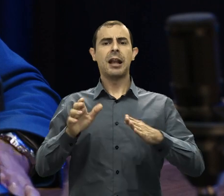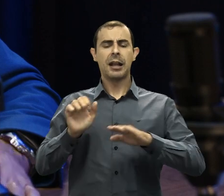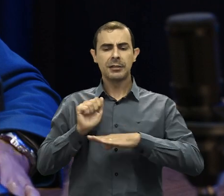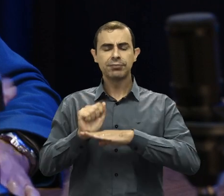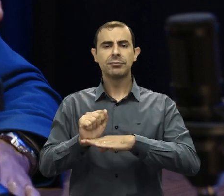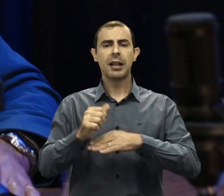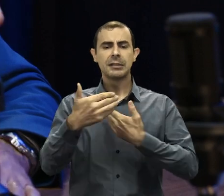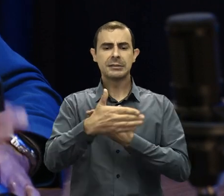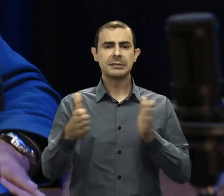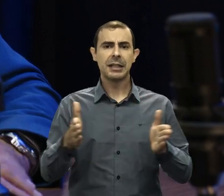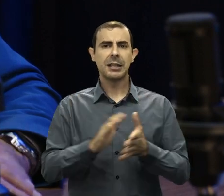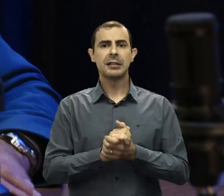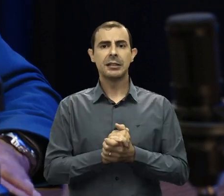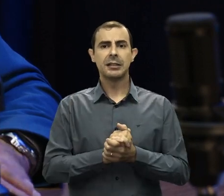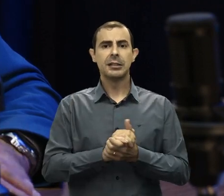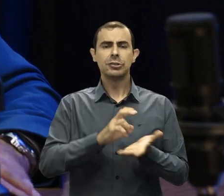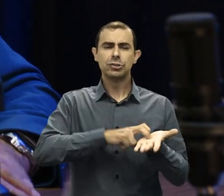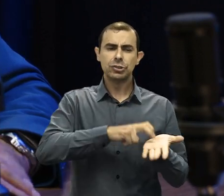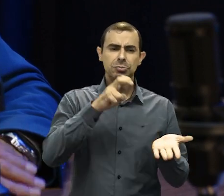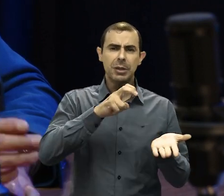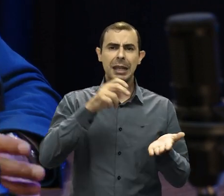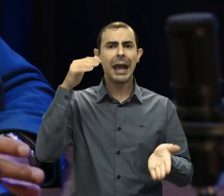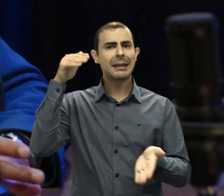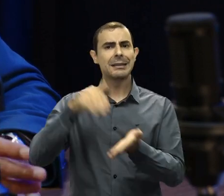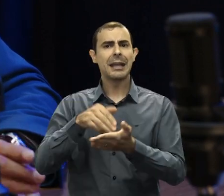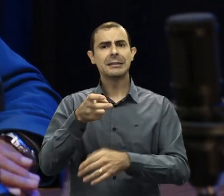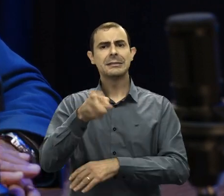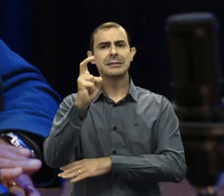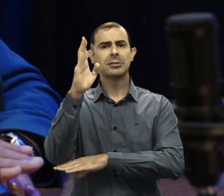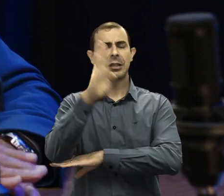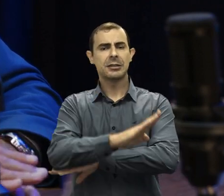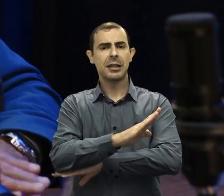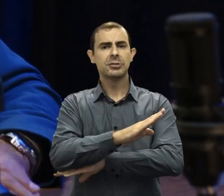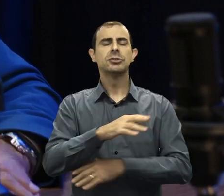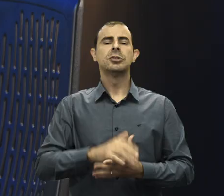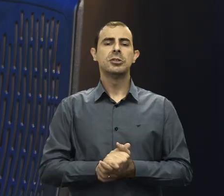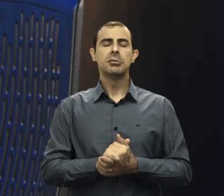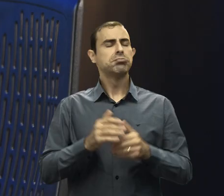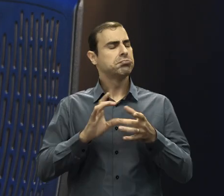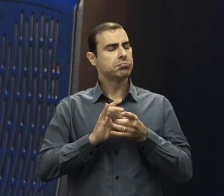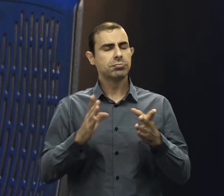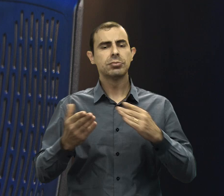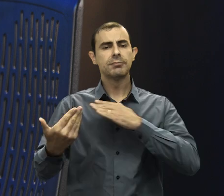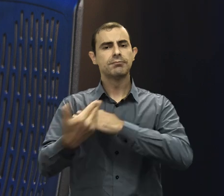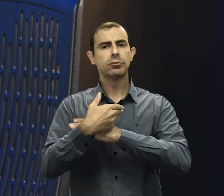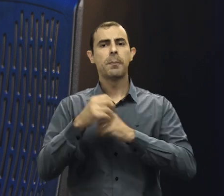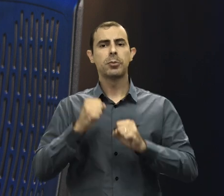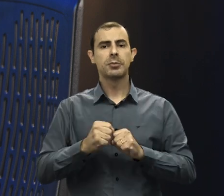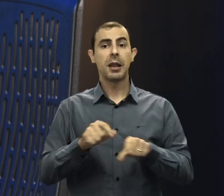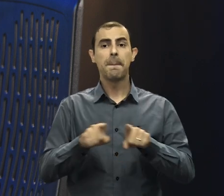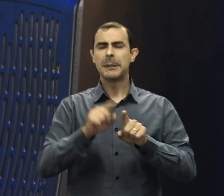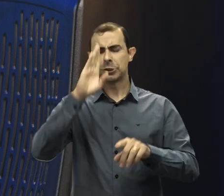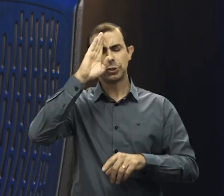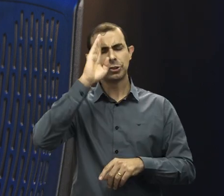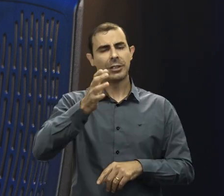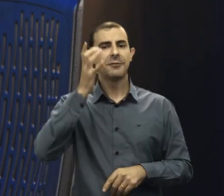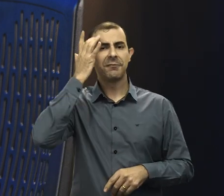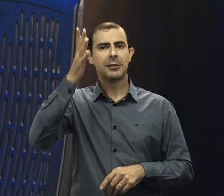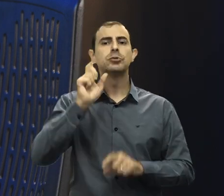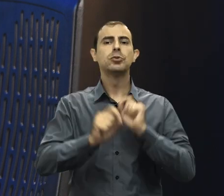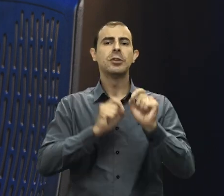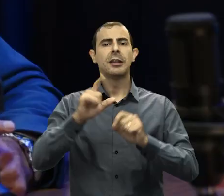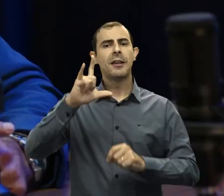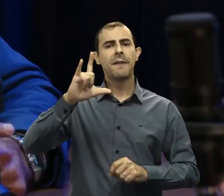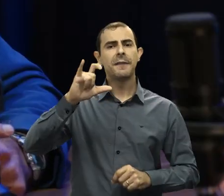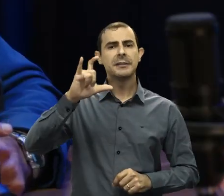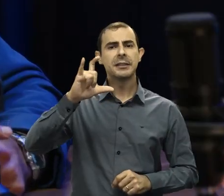gabinete cedinho até o final do expediente às 17 horas à disposição, mas principalmente os canais aí mais fáceis